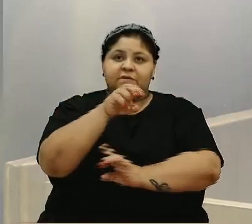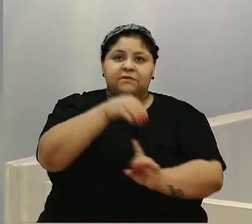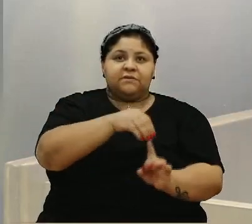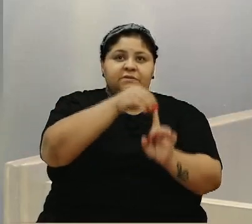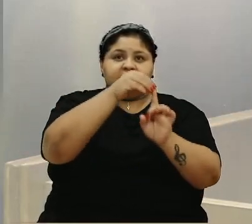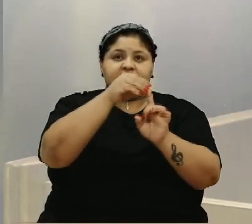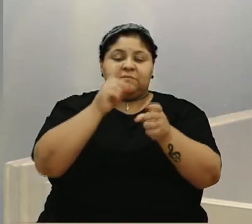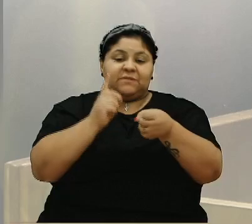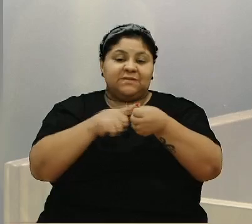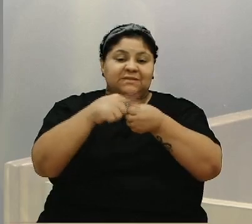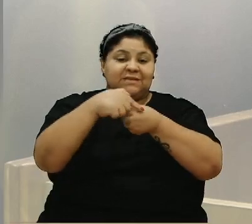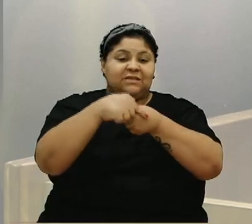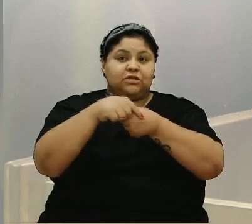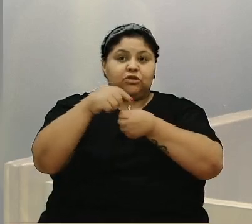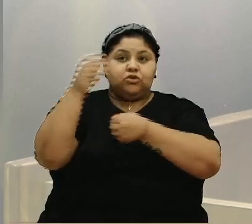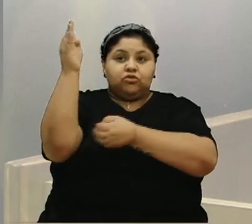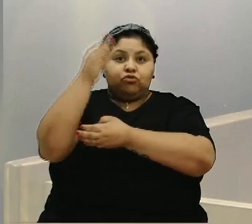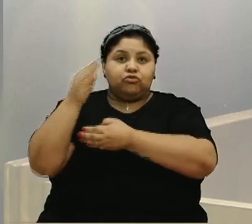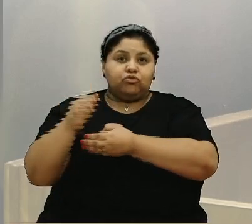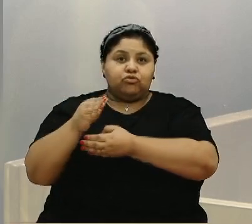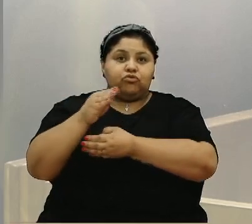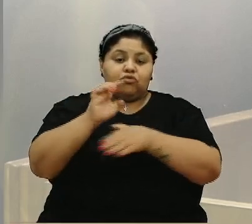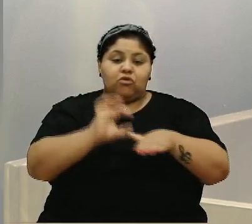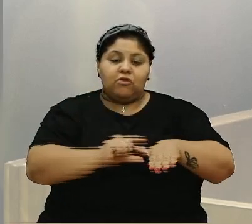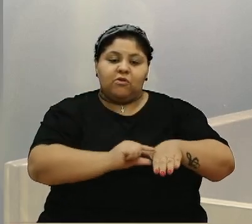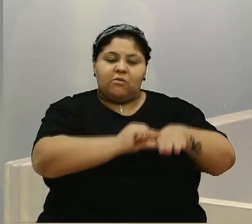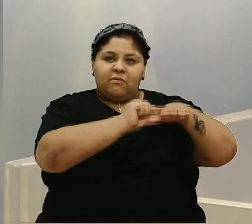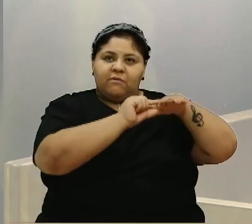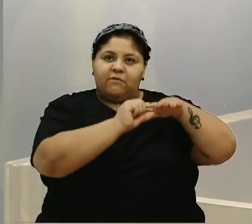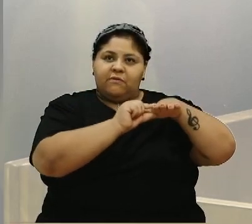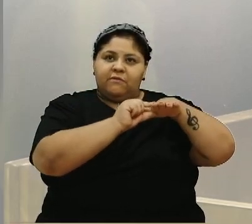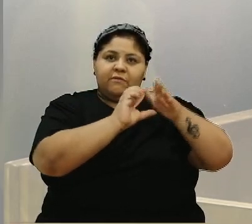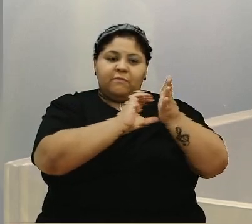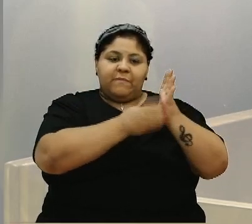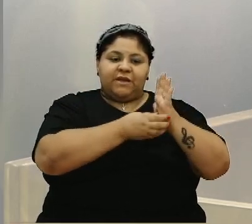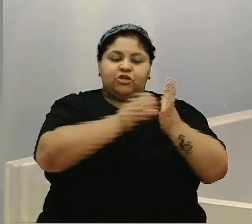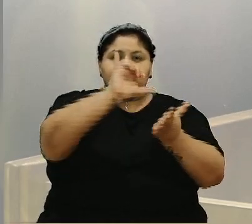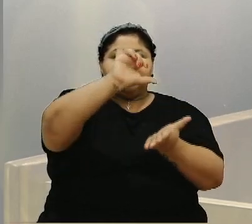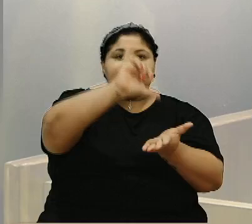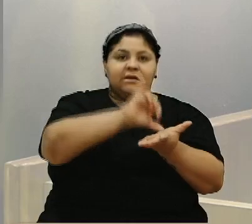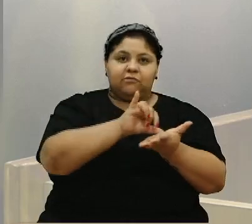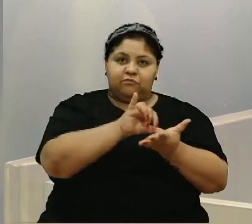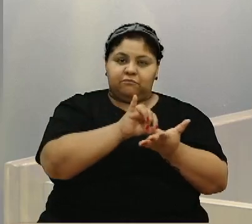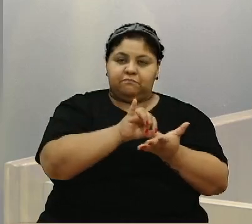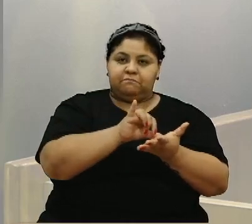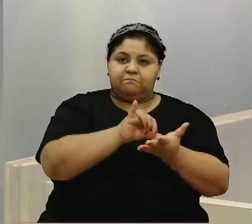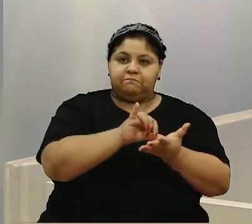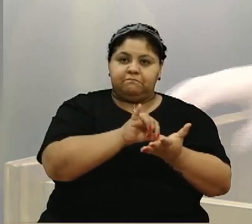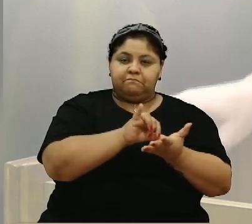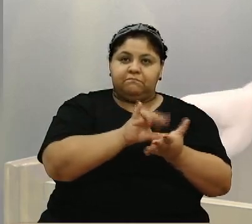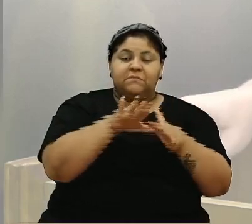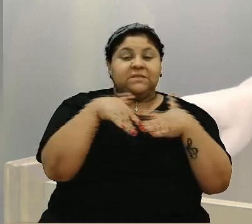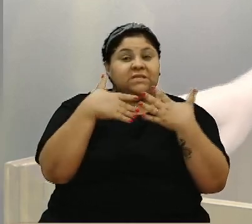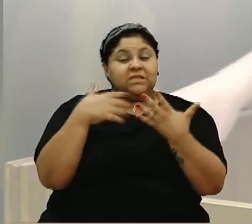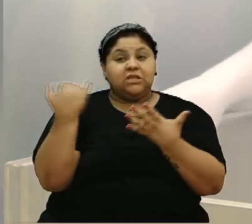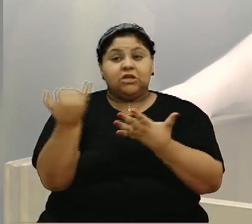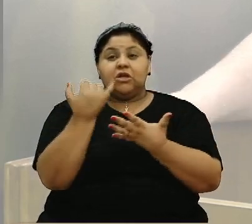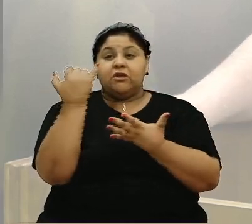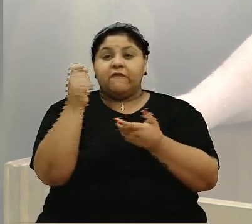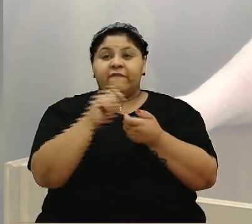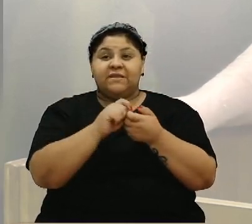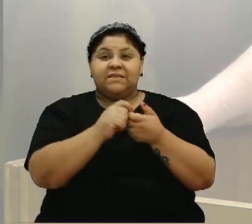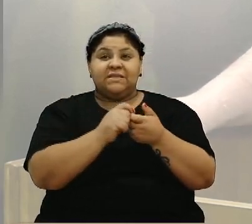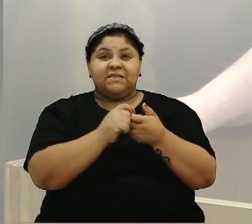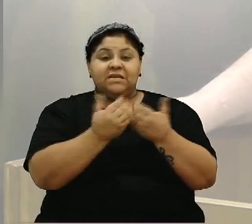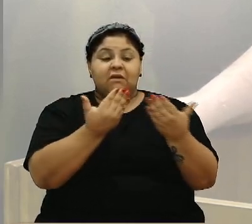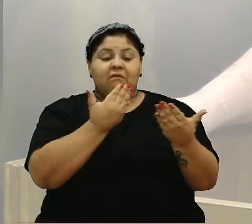do país serão governadas por partidos de centro, né? Então é importante a gente fazer essa análise.